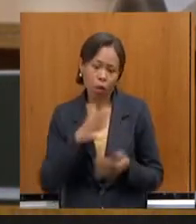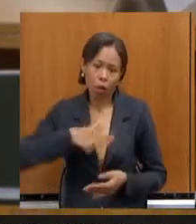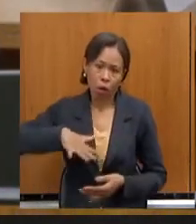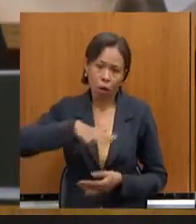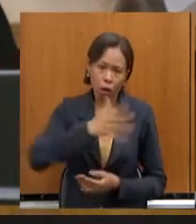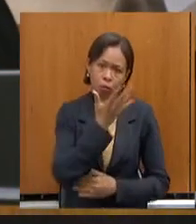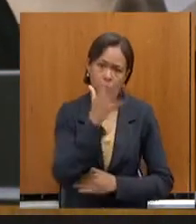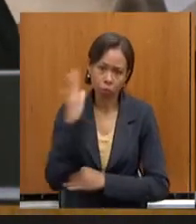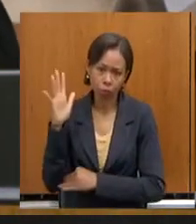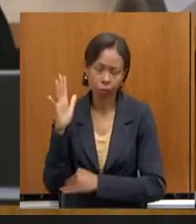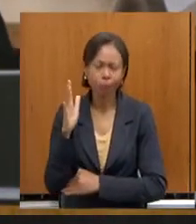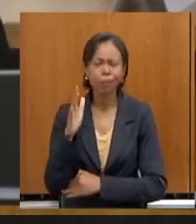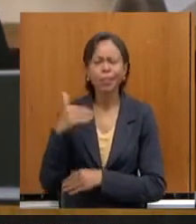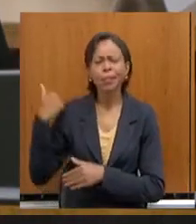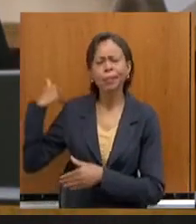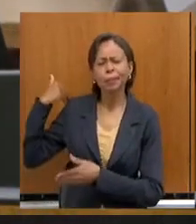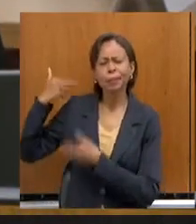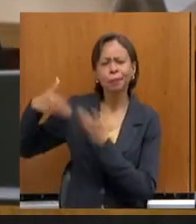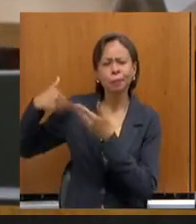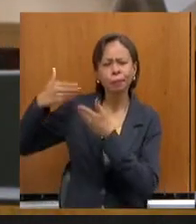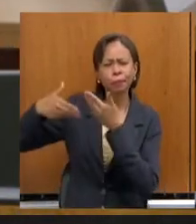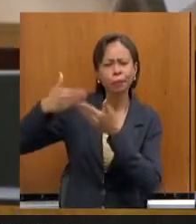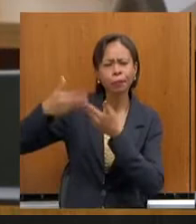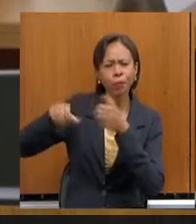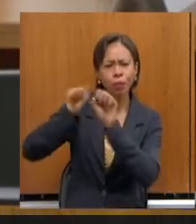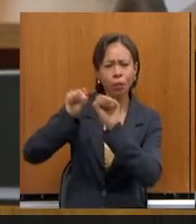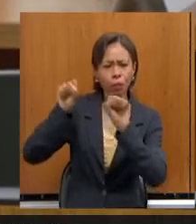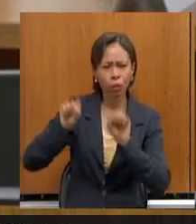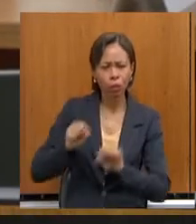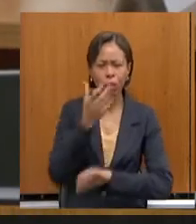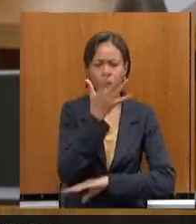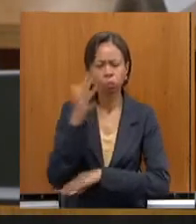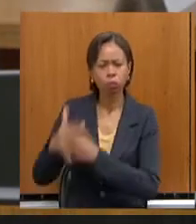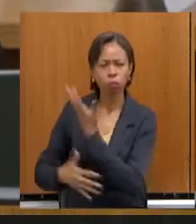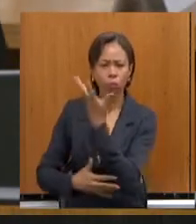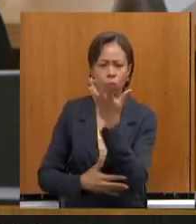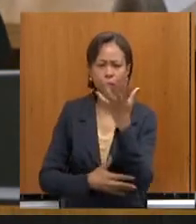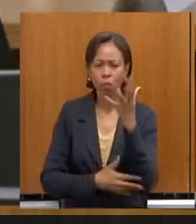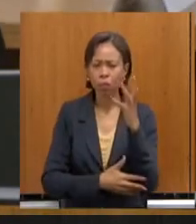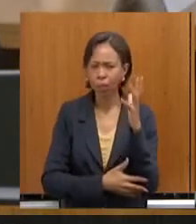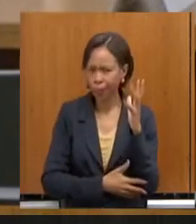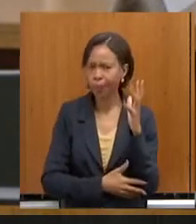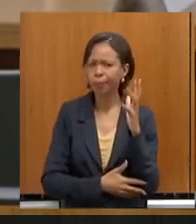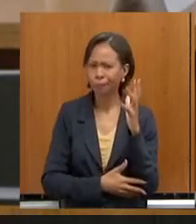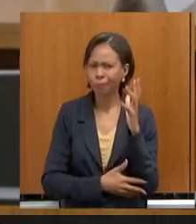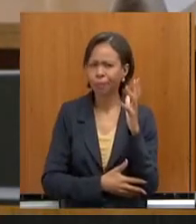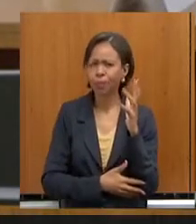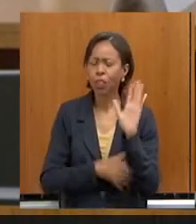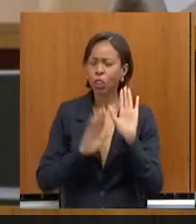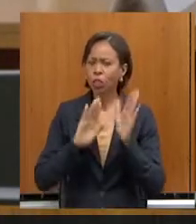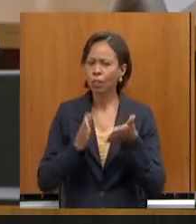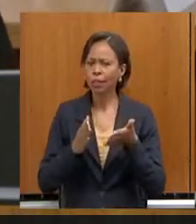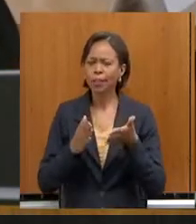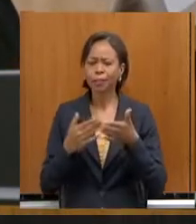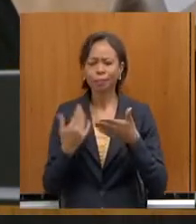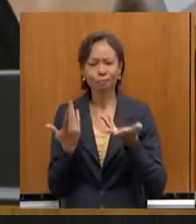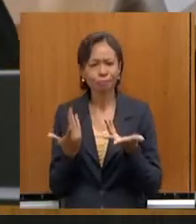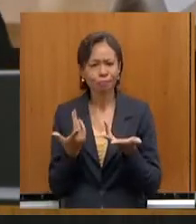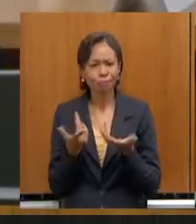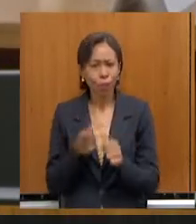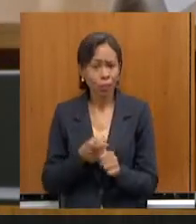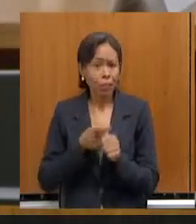gente ao longo do tempo o sistema Estadual de Meio Ambiente recursos hídricos gerou um grande passivo que